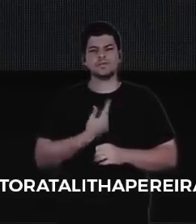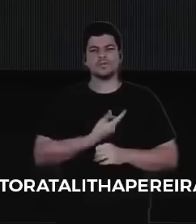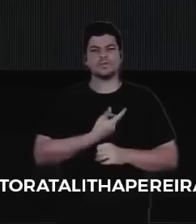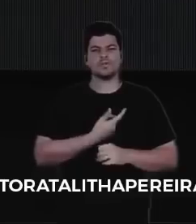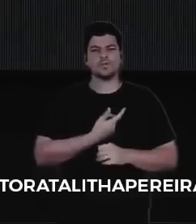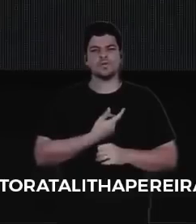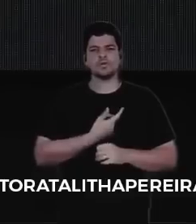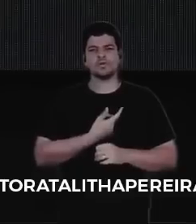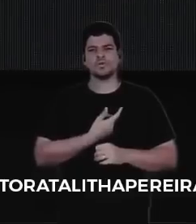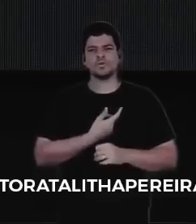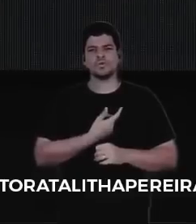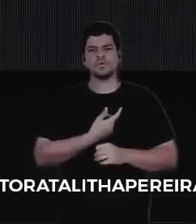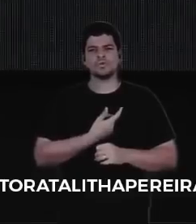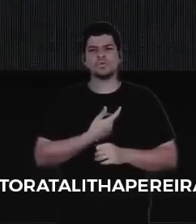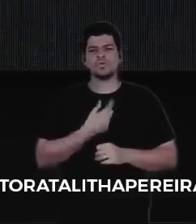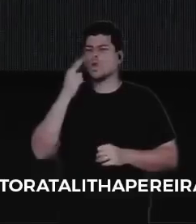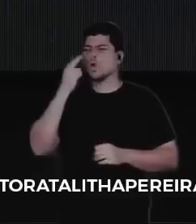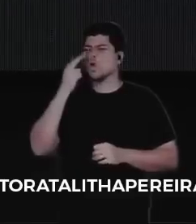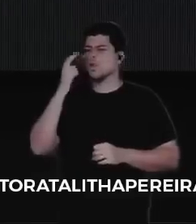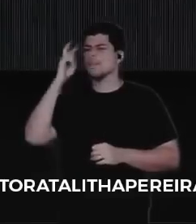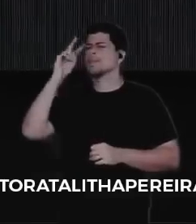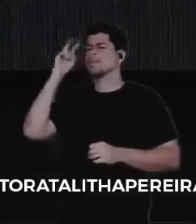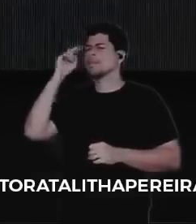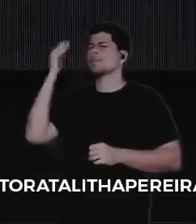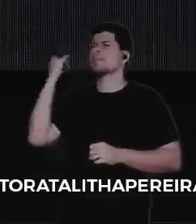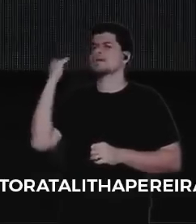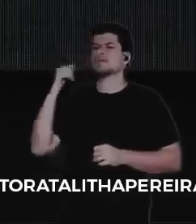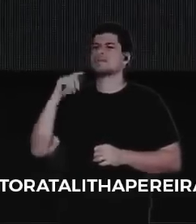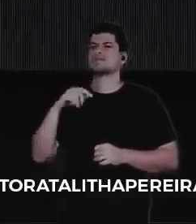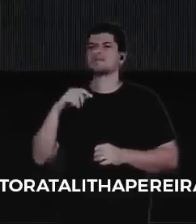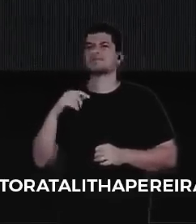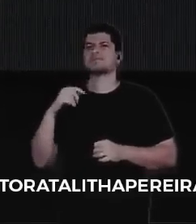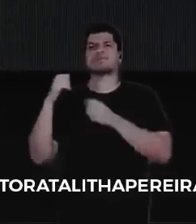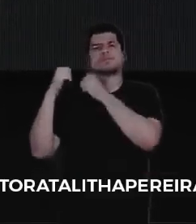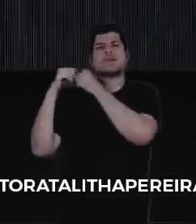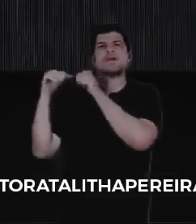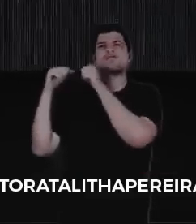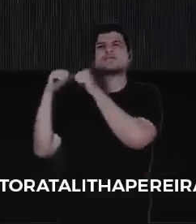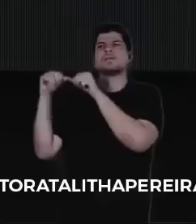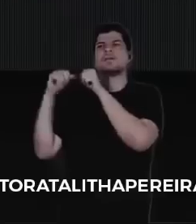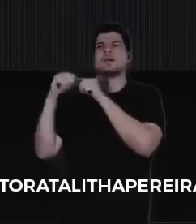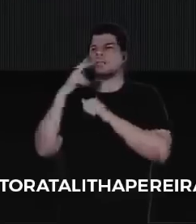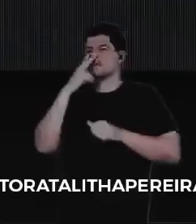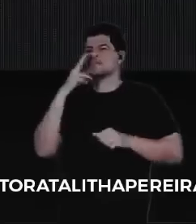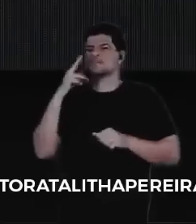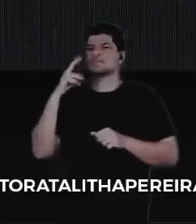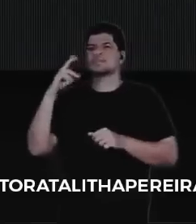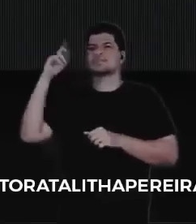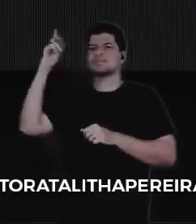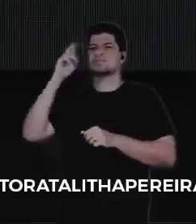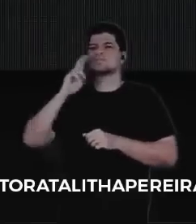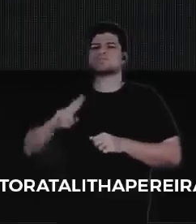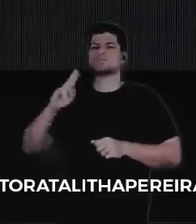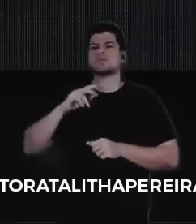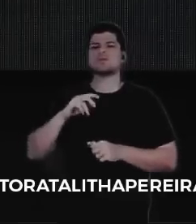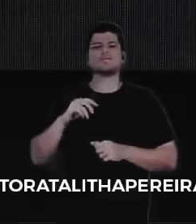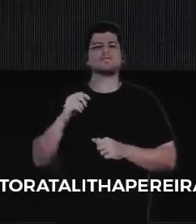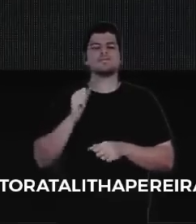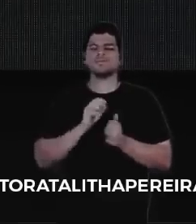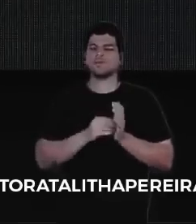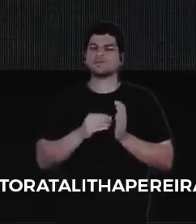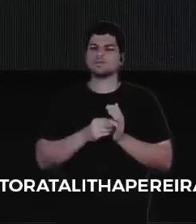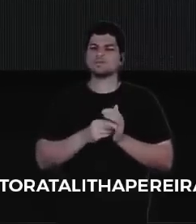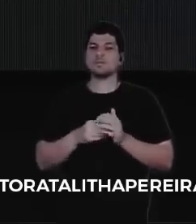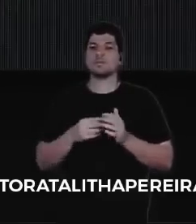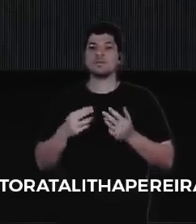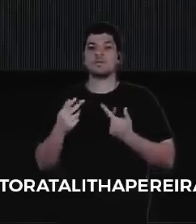se mover para o que Deus preparou para a nossa vida. A mulher de Ló olhou para trás e deixou de viver o que Deus